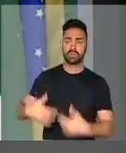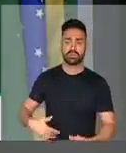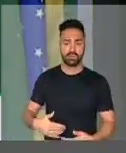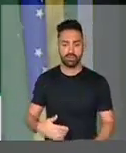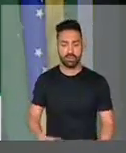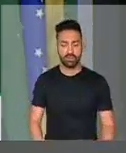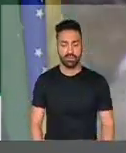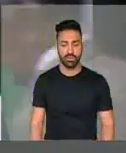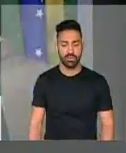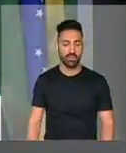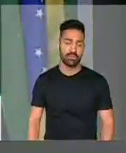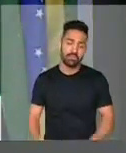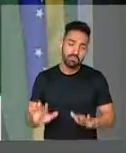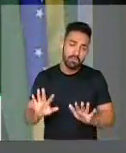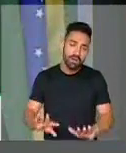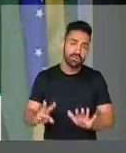fez